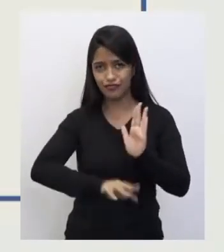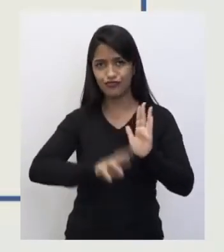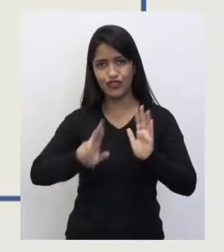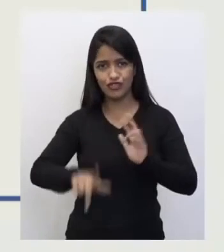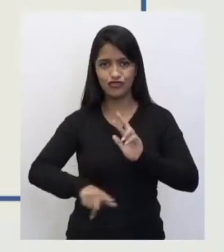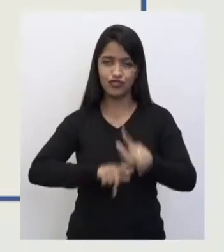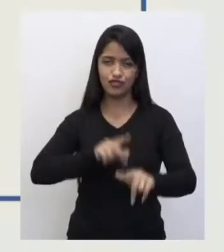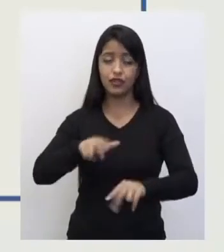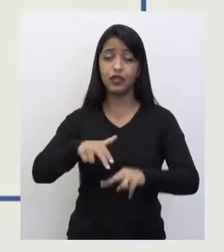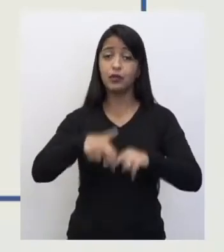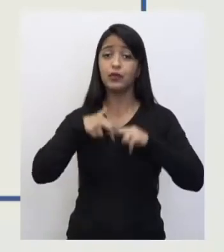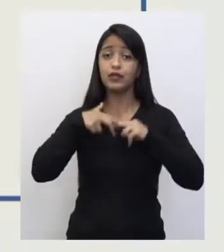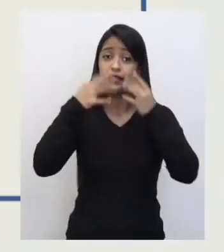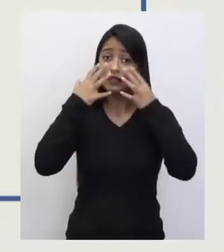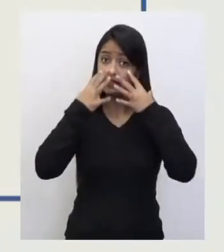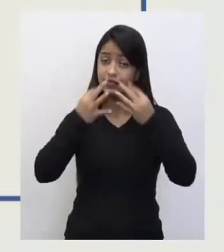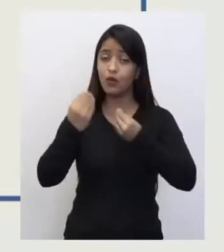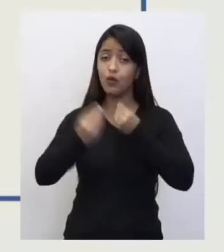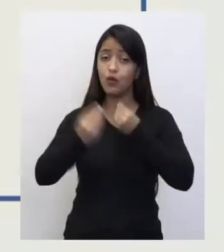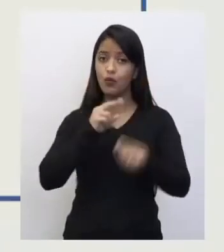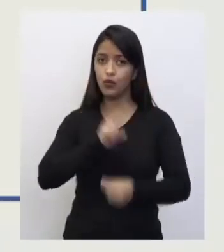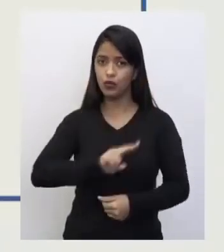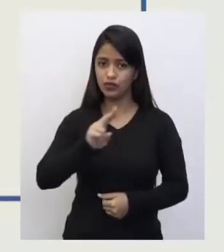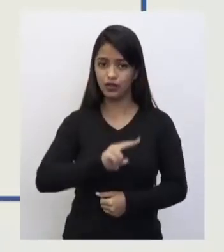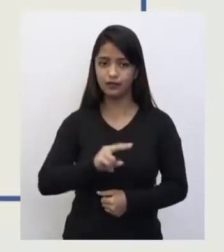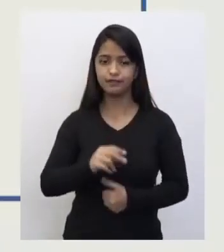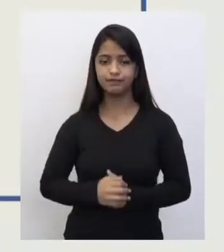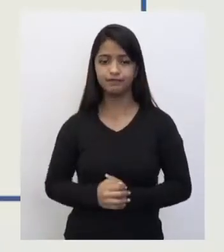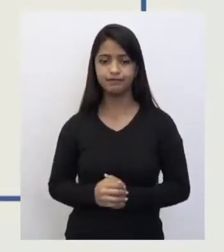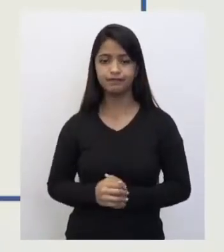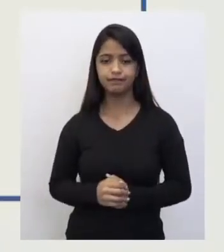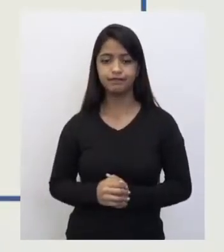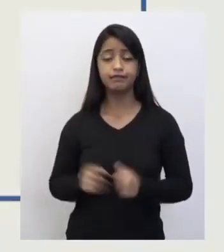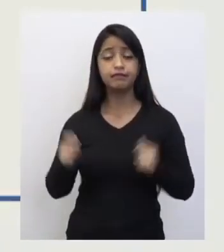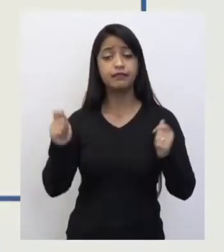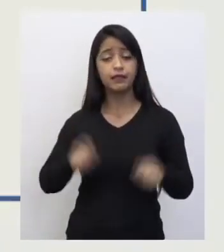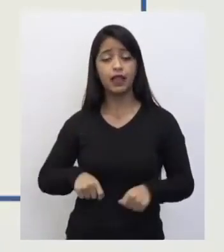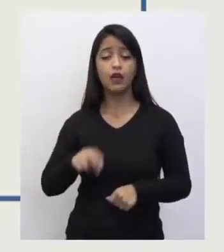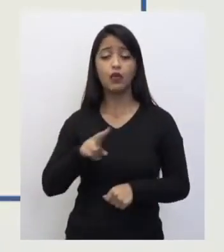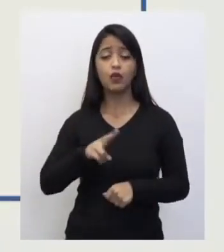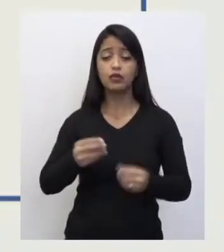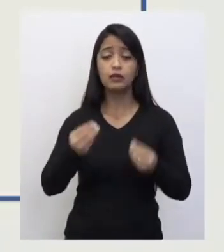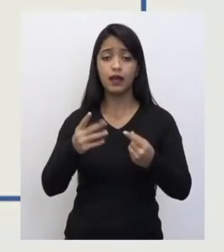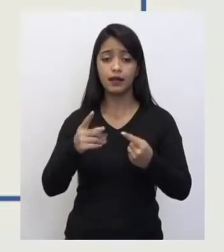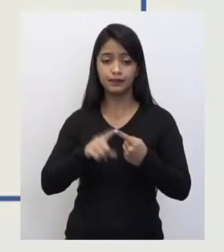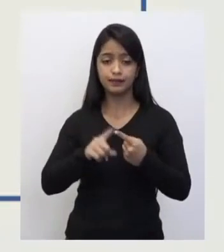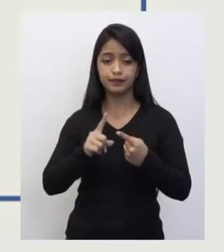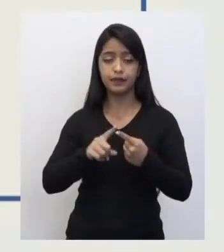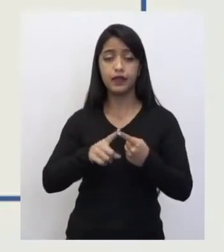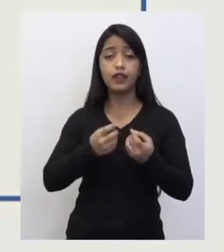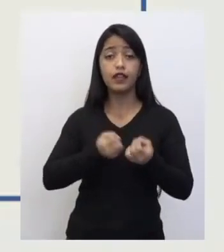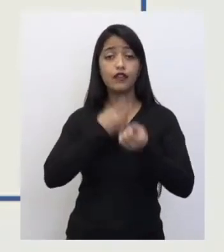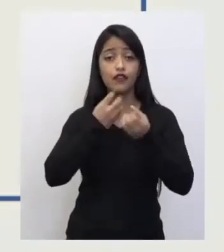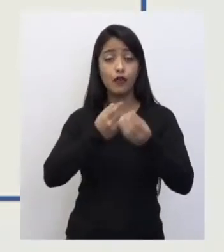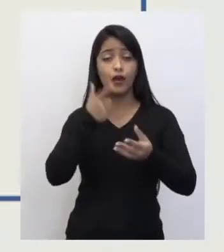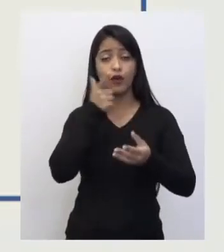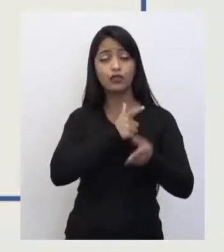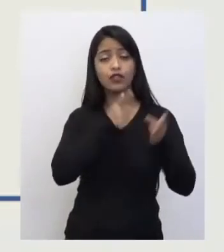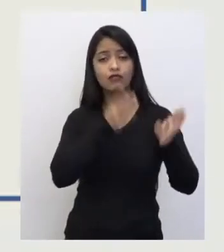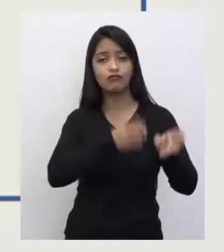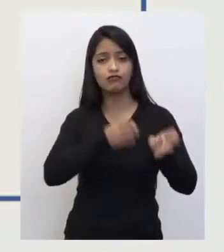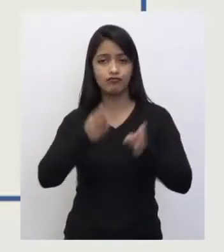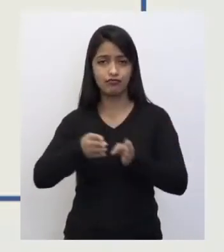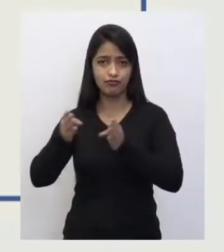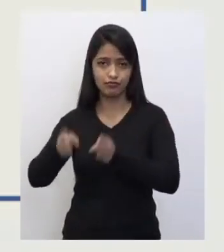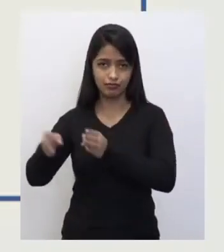ficar atento na hora de utilizá-los, né? Eles podem servir para ordenar as informações do texto, né? É um